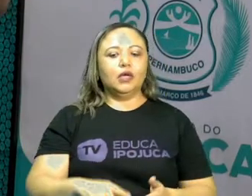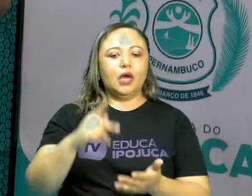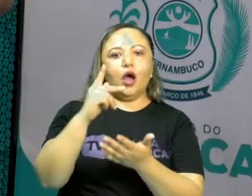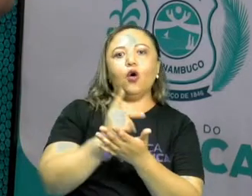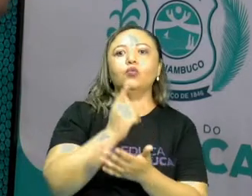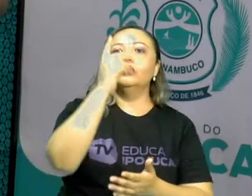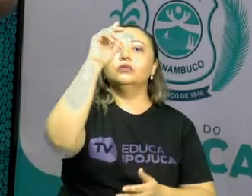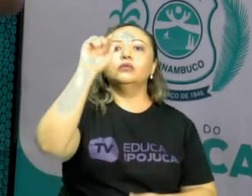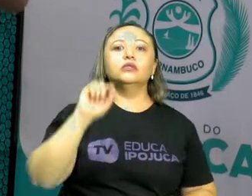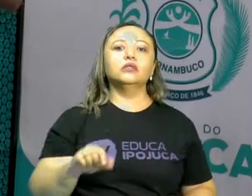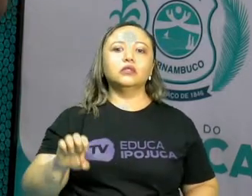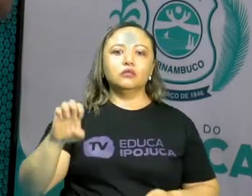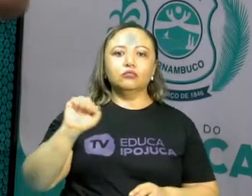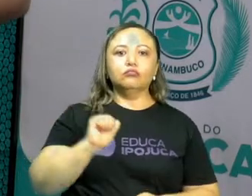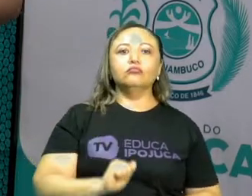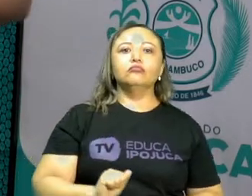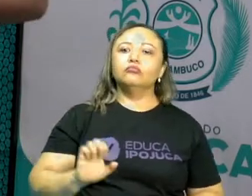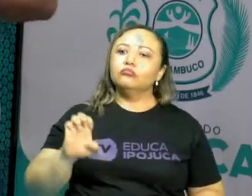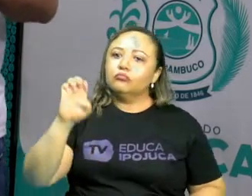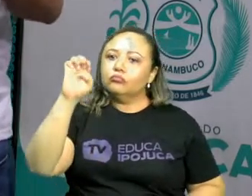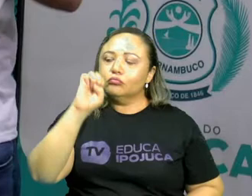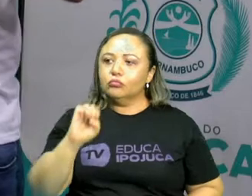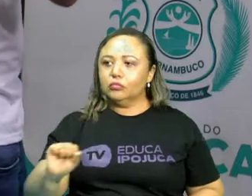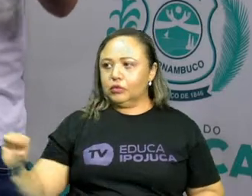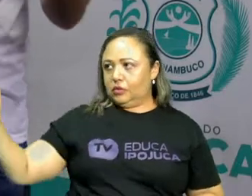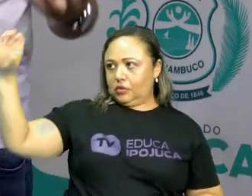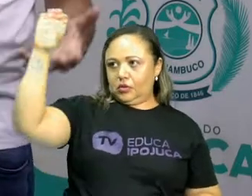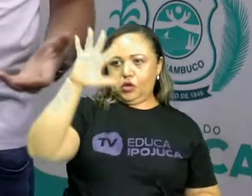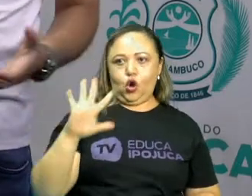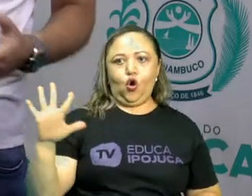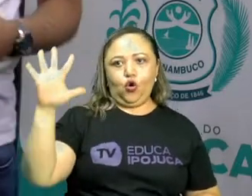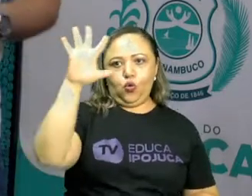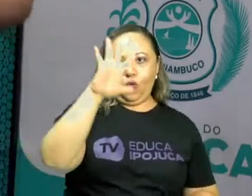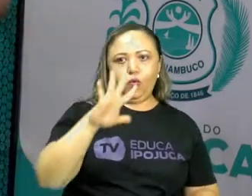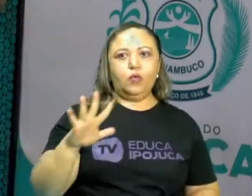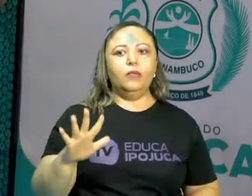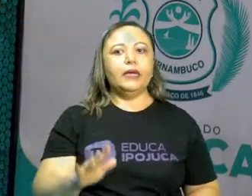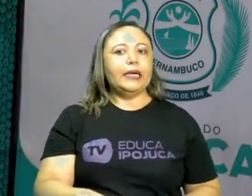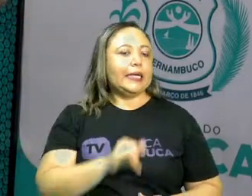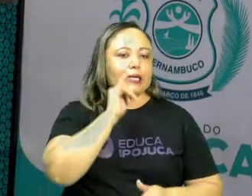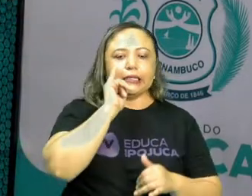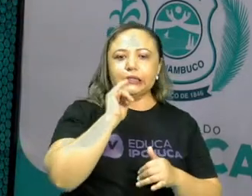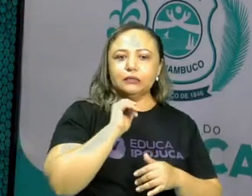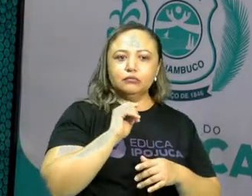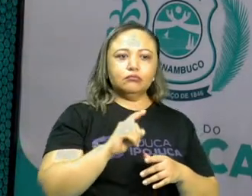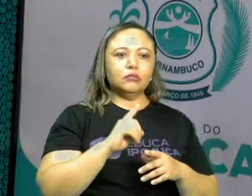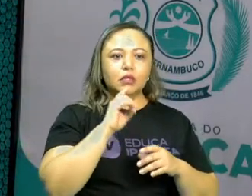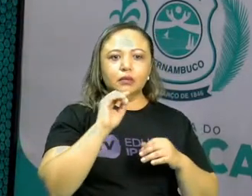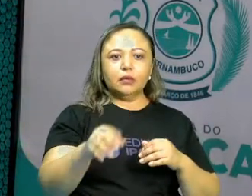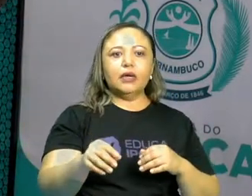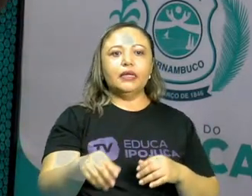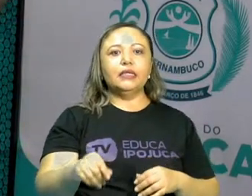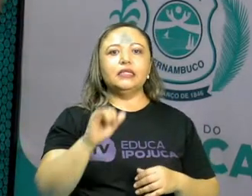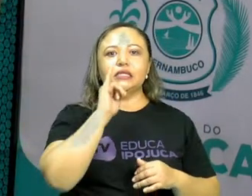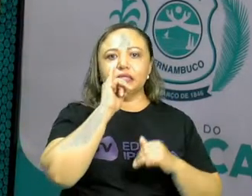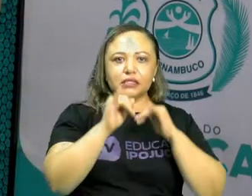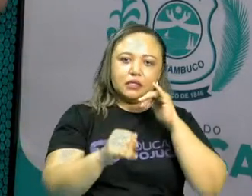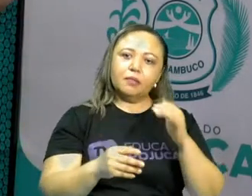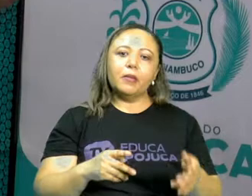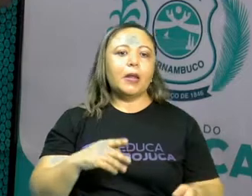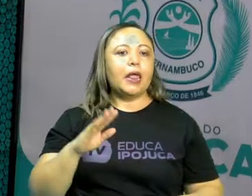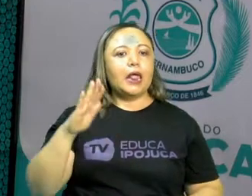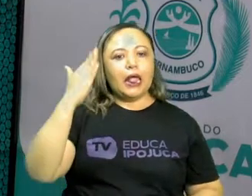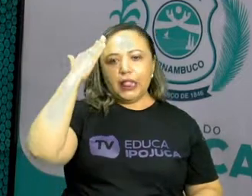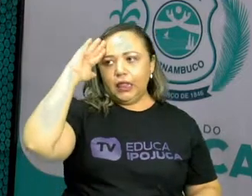Idade Moderna e que ele defendia os ideais da razão, certo? Sobre a razão para a compreensão do